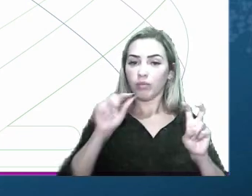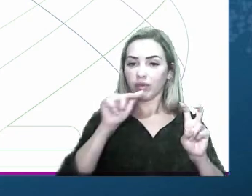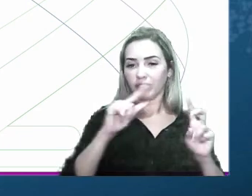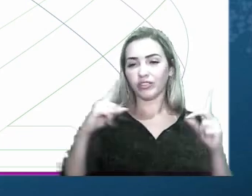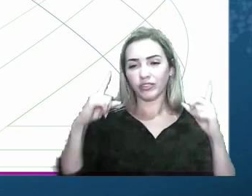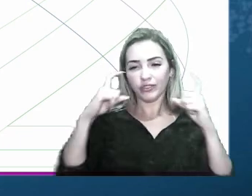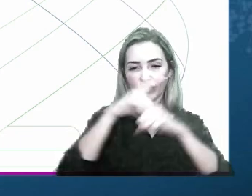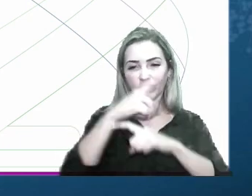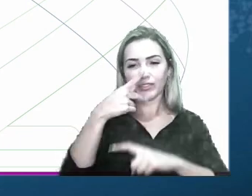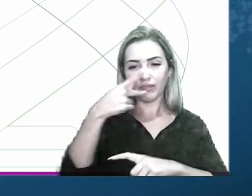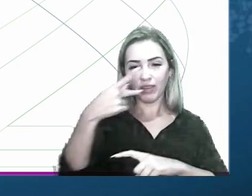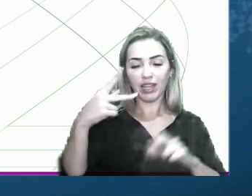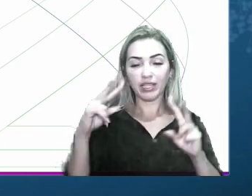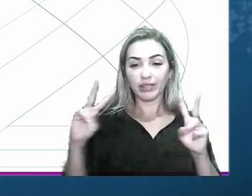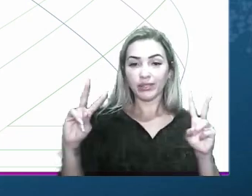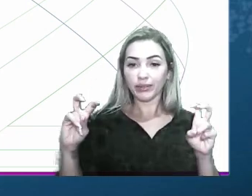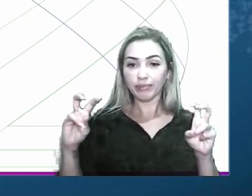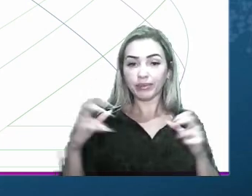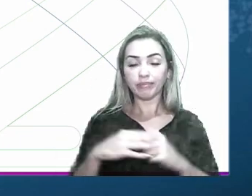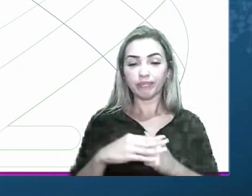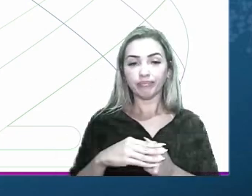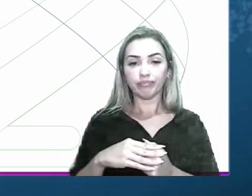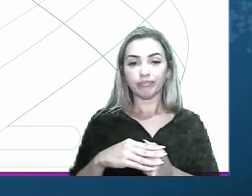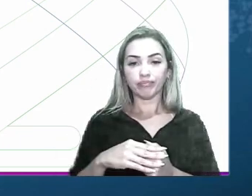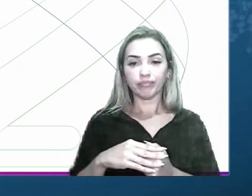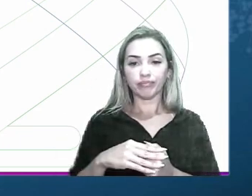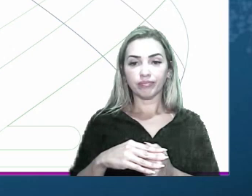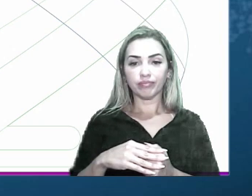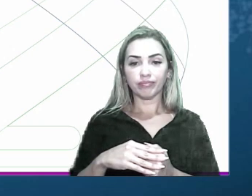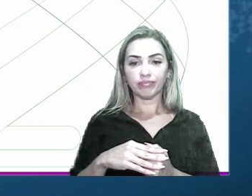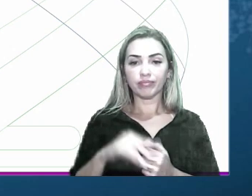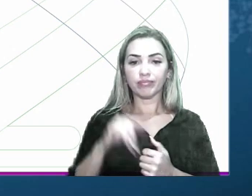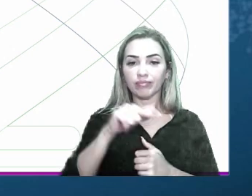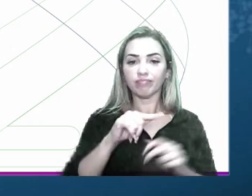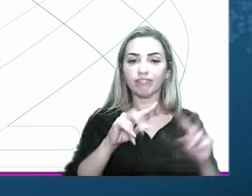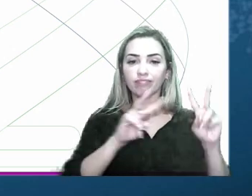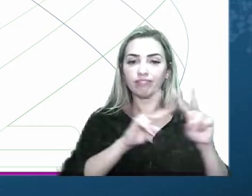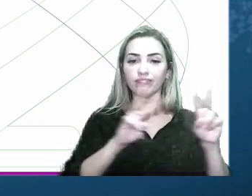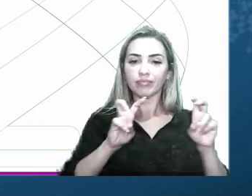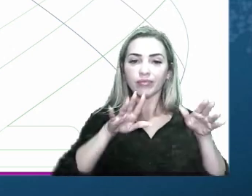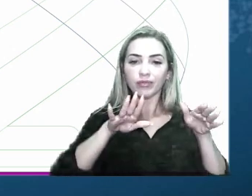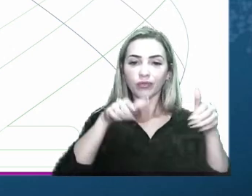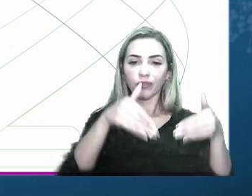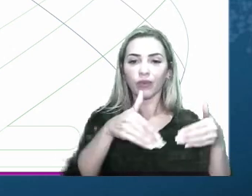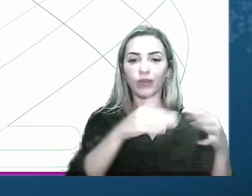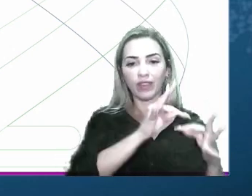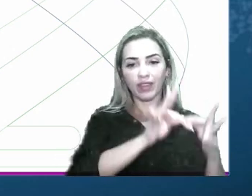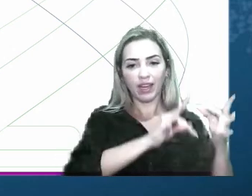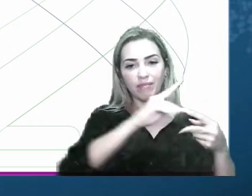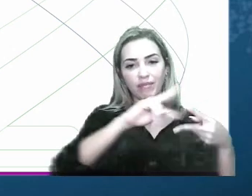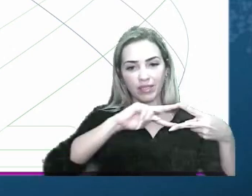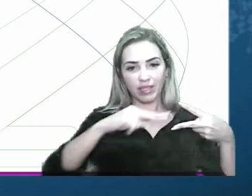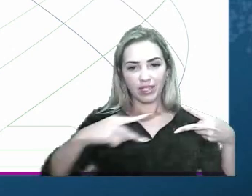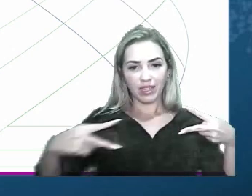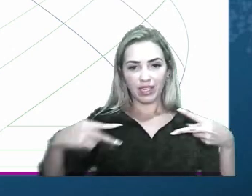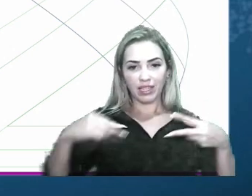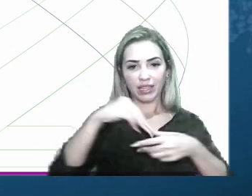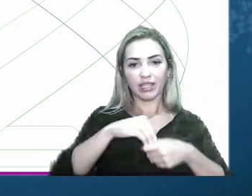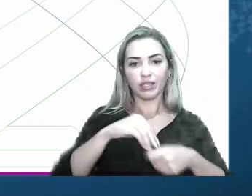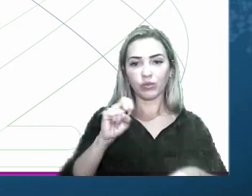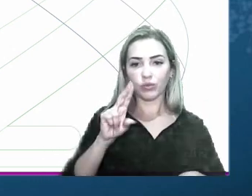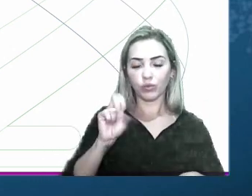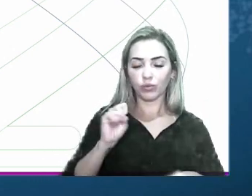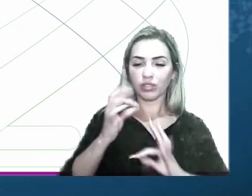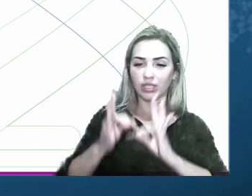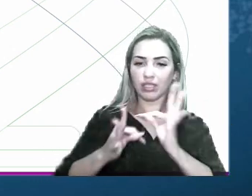de falar sobre essa abordagem baseada em terapia genética para tratamento